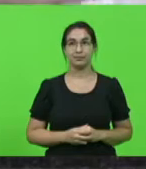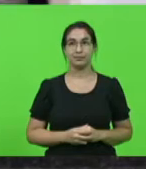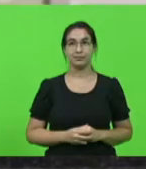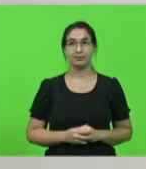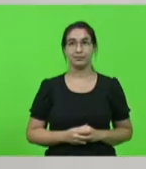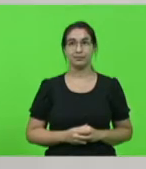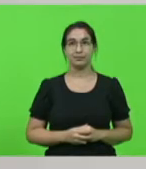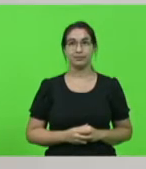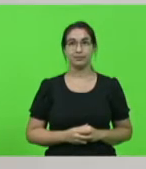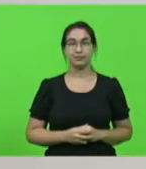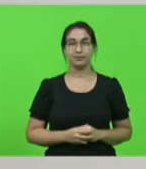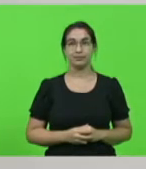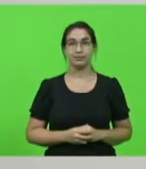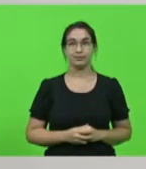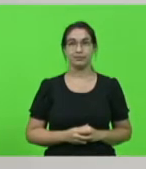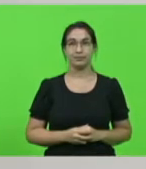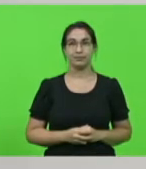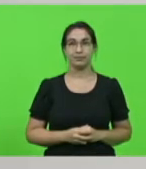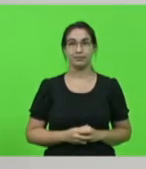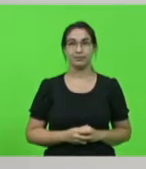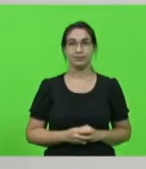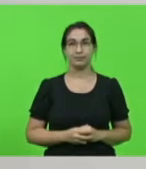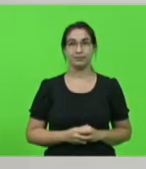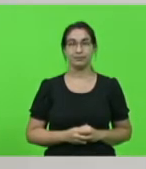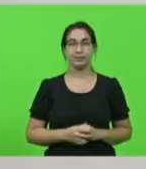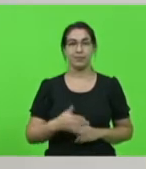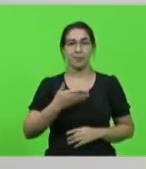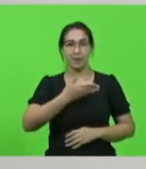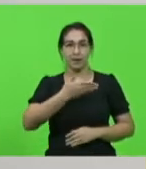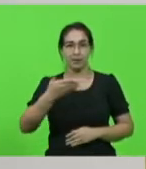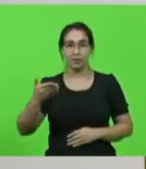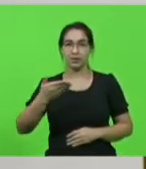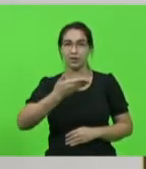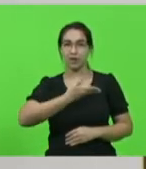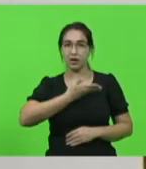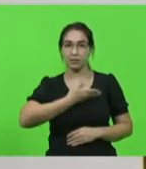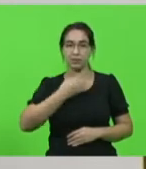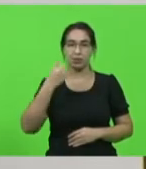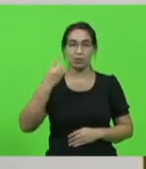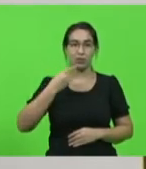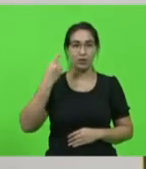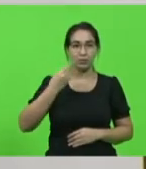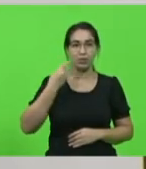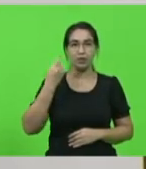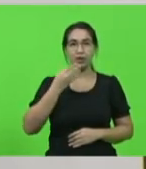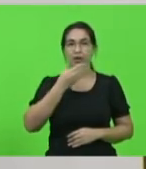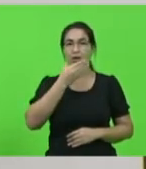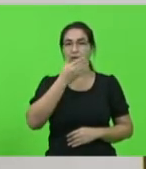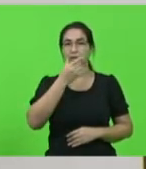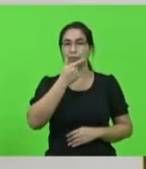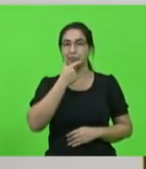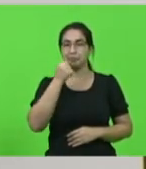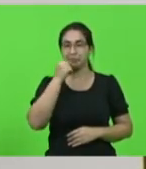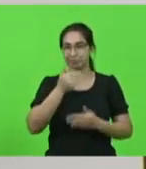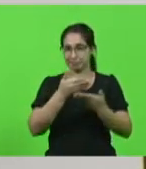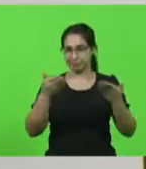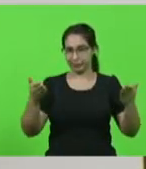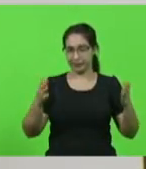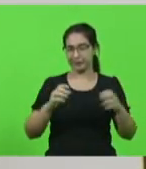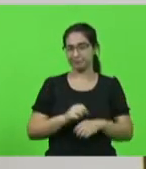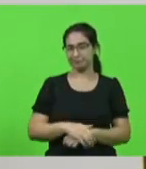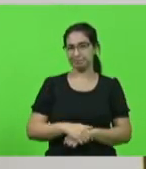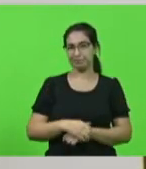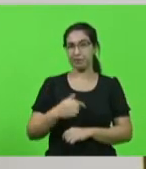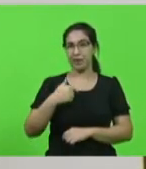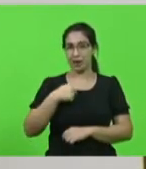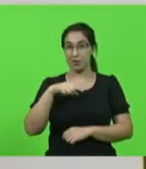O que que os colegas deputados fariam se eu